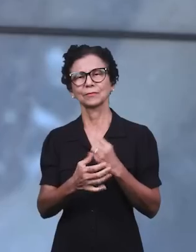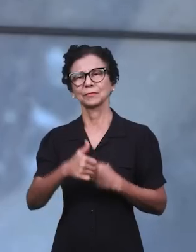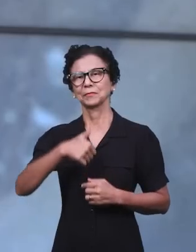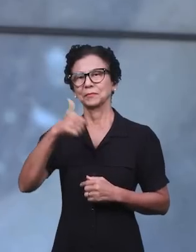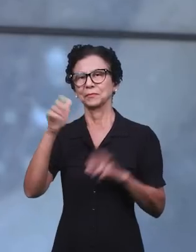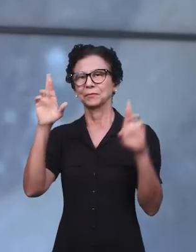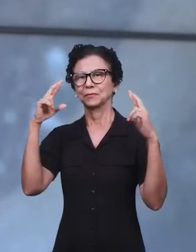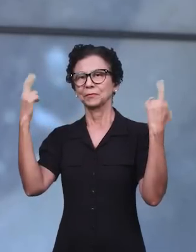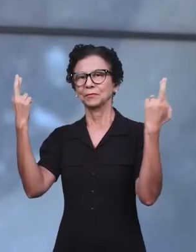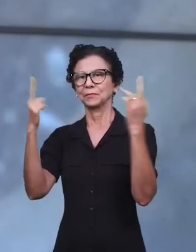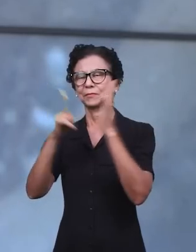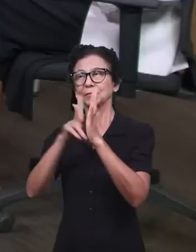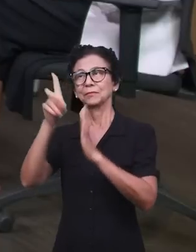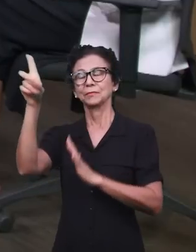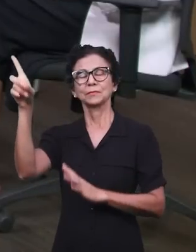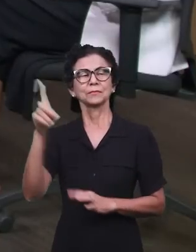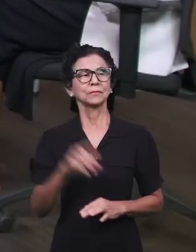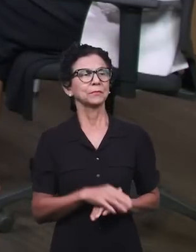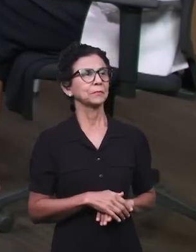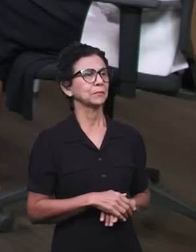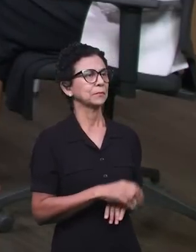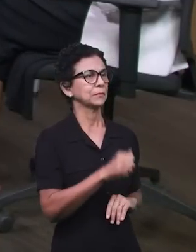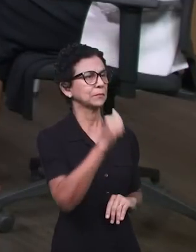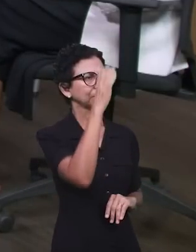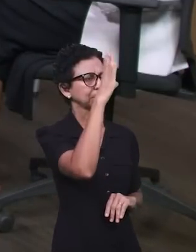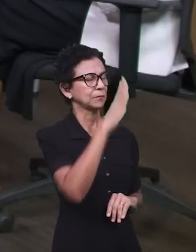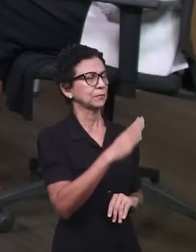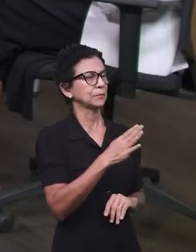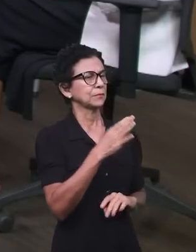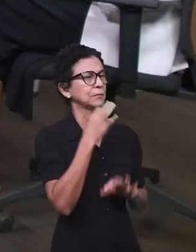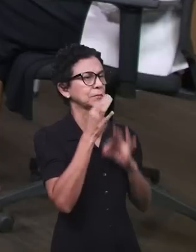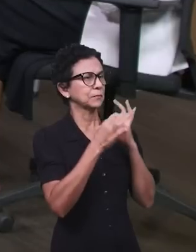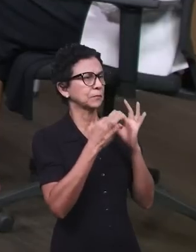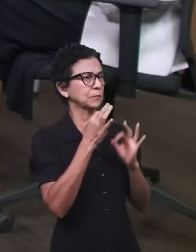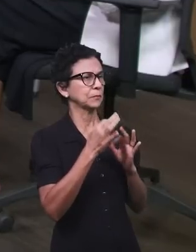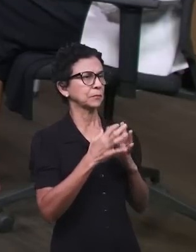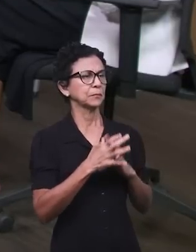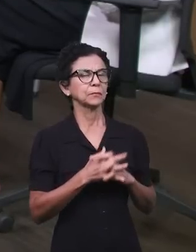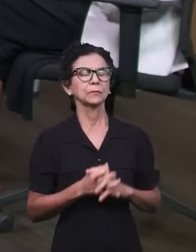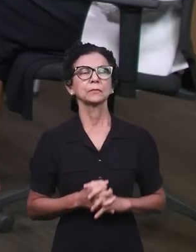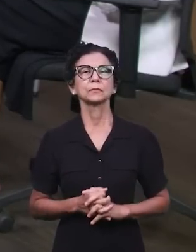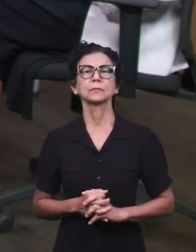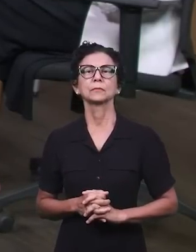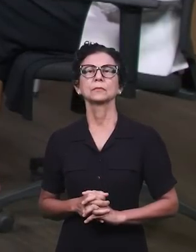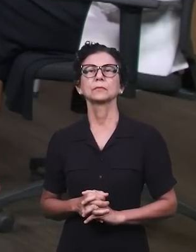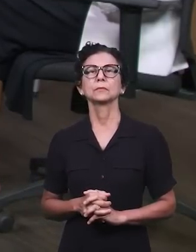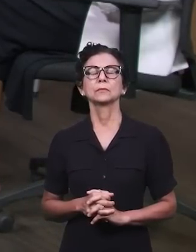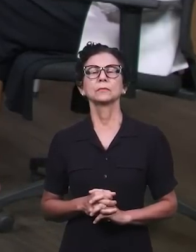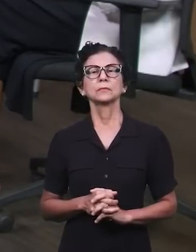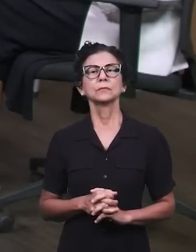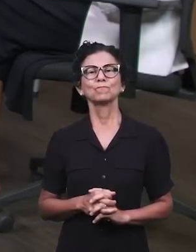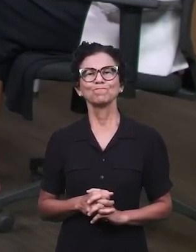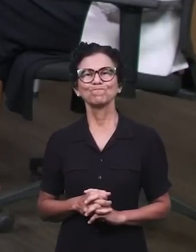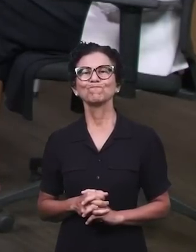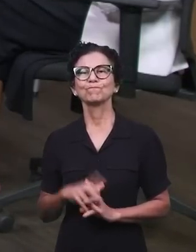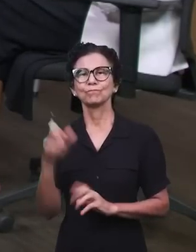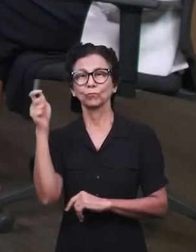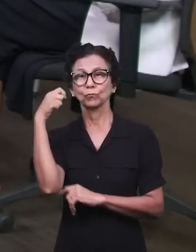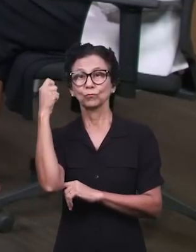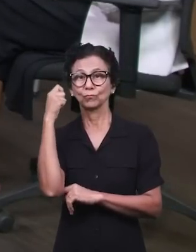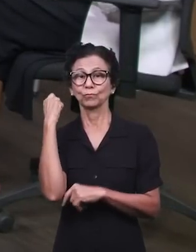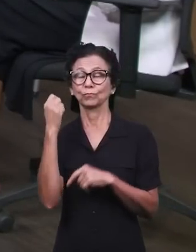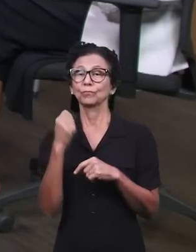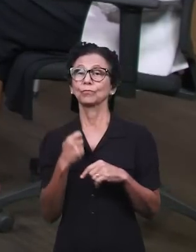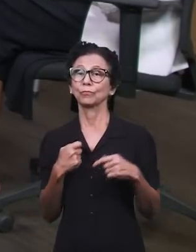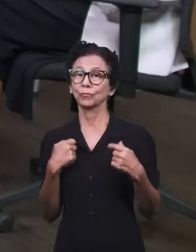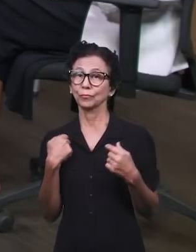serão acrescentadas. Alexandre, você quer fazer um comentário? Aquilo que nós temos visto, né, a luta dos irmãos lá, nós temos contato com